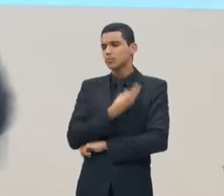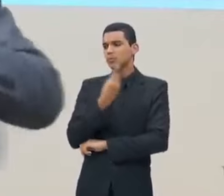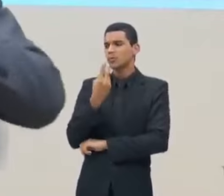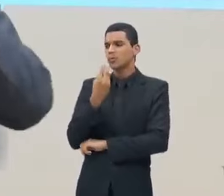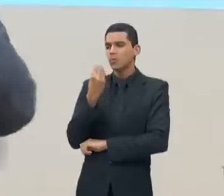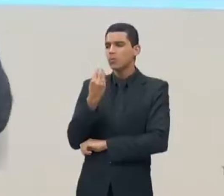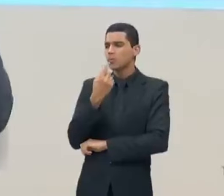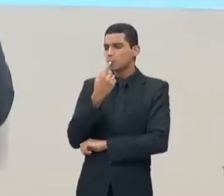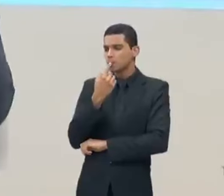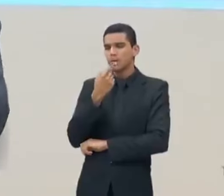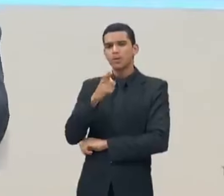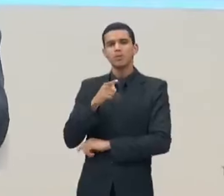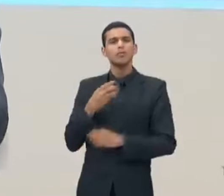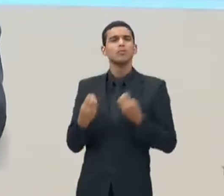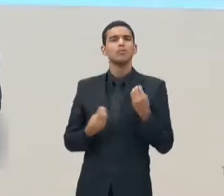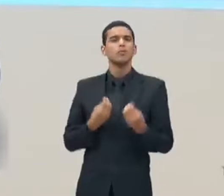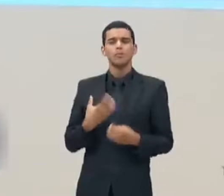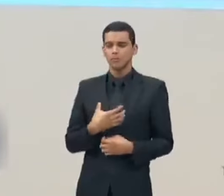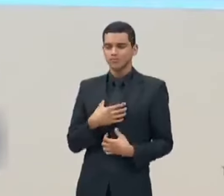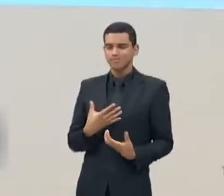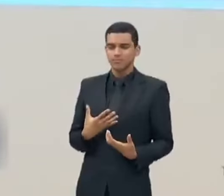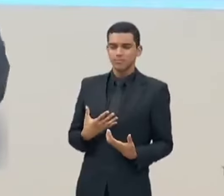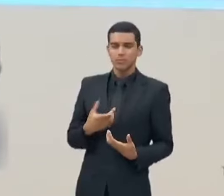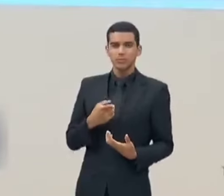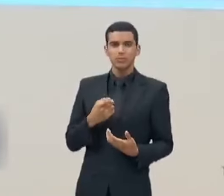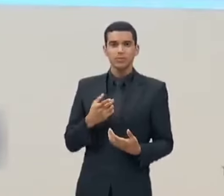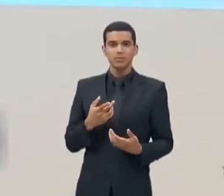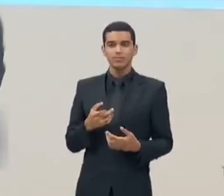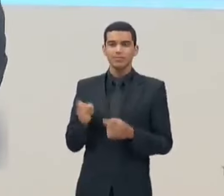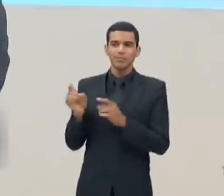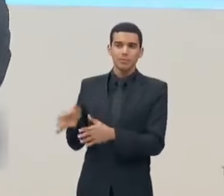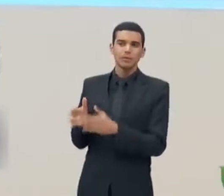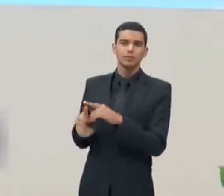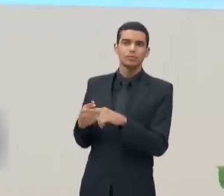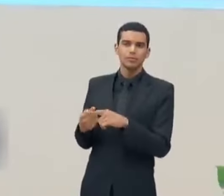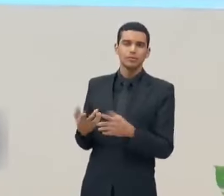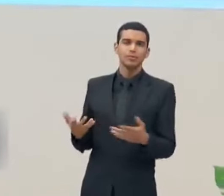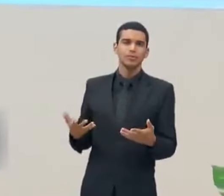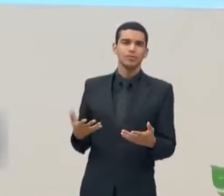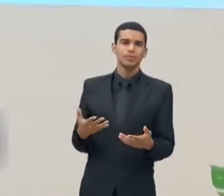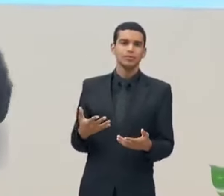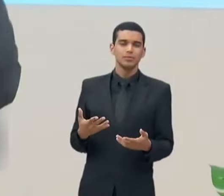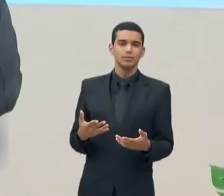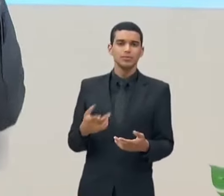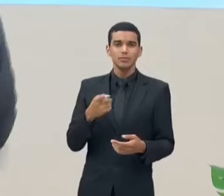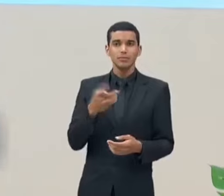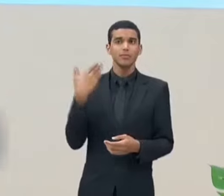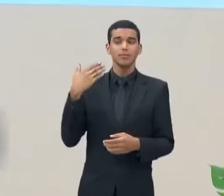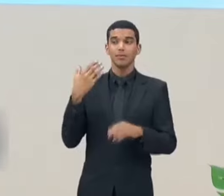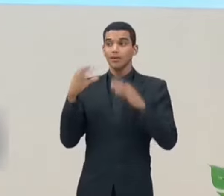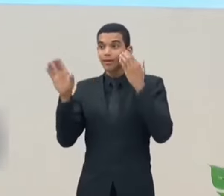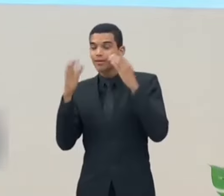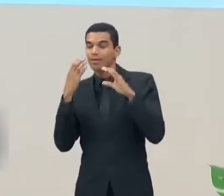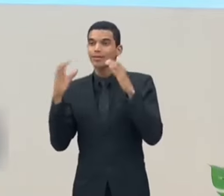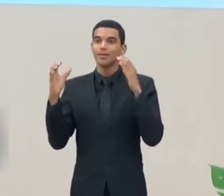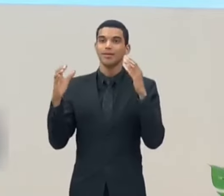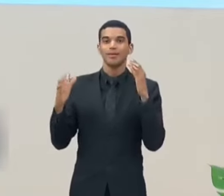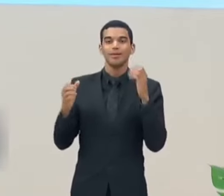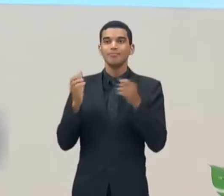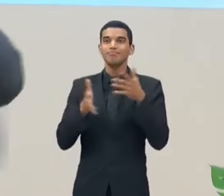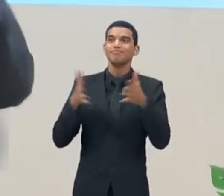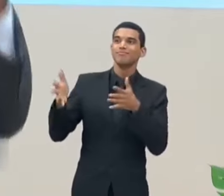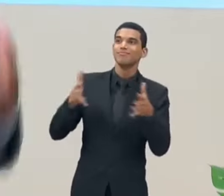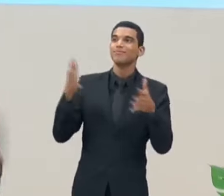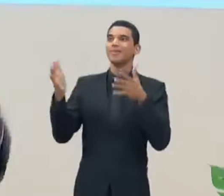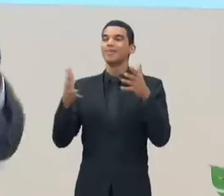vida, sobre a sua situação. Você que deixou a igreja, filho pródigo, você cantava no coral, no